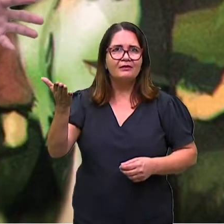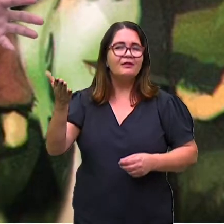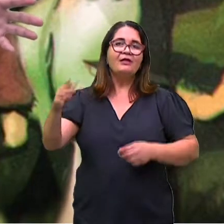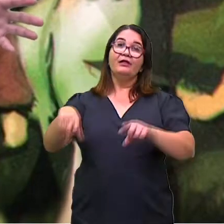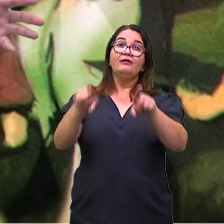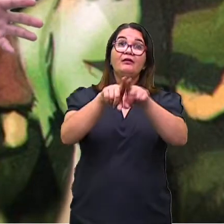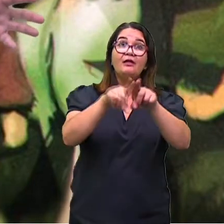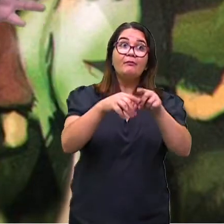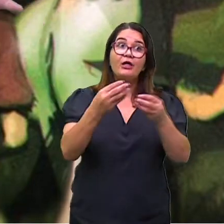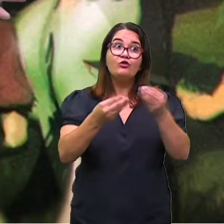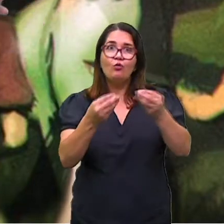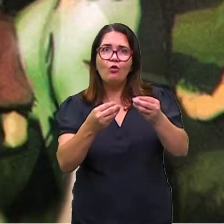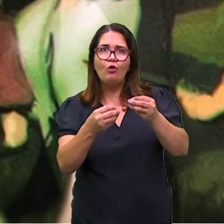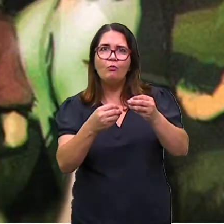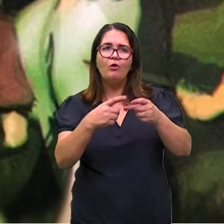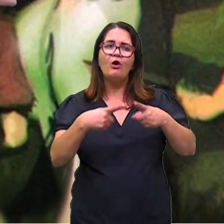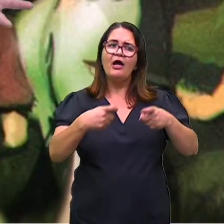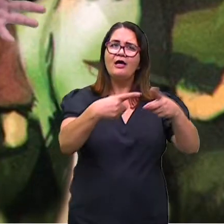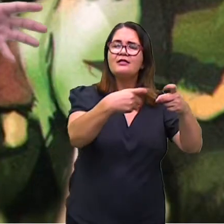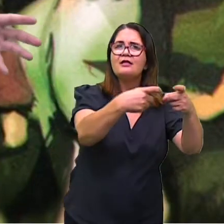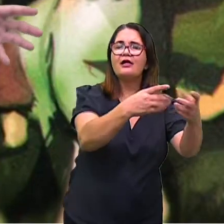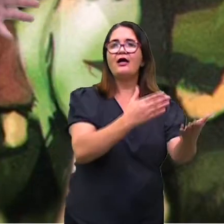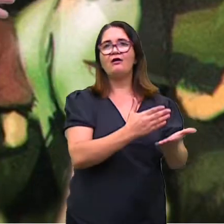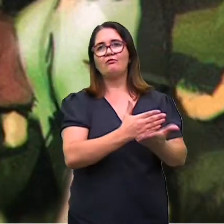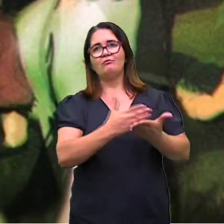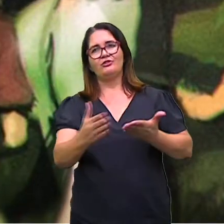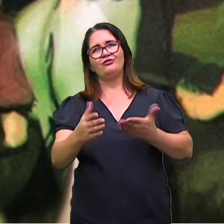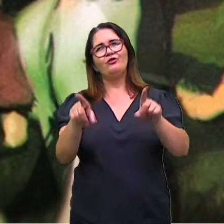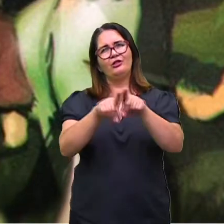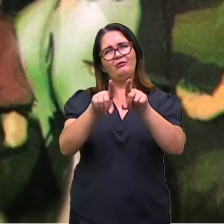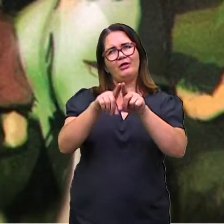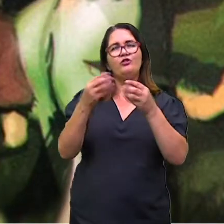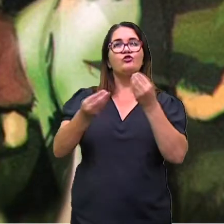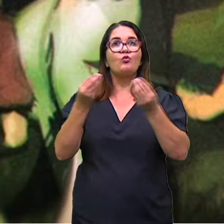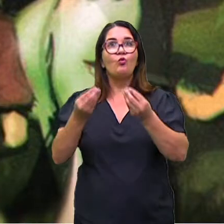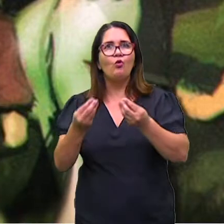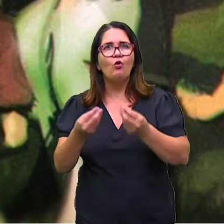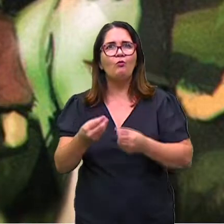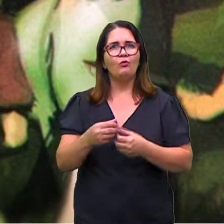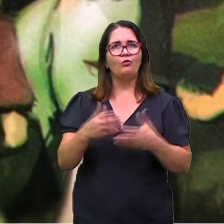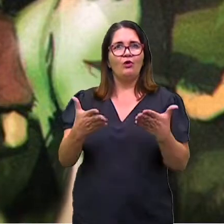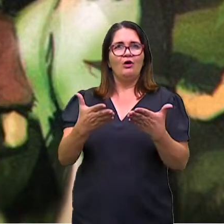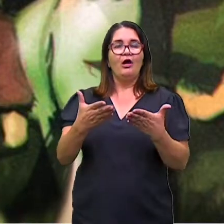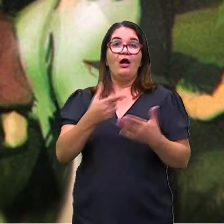amplamente divulgado como mostra da bravura e lealdade cristã.